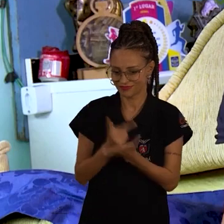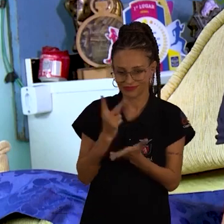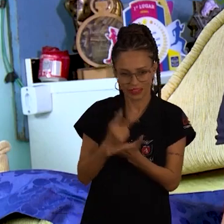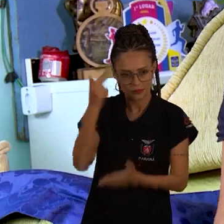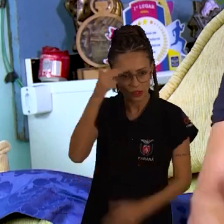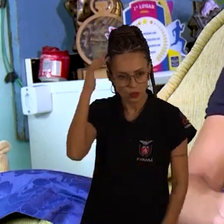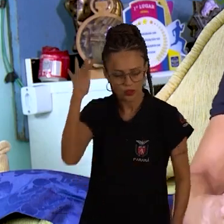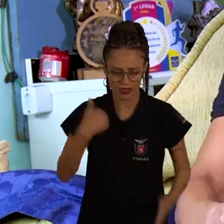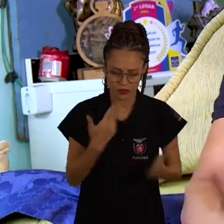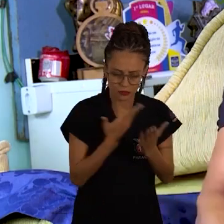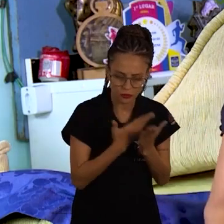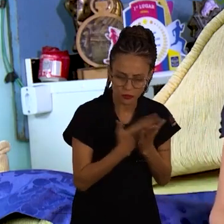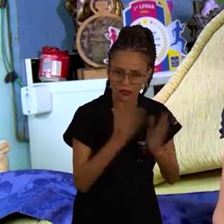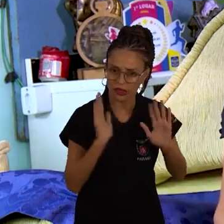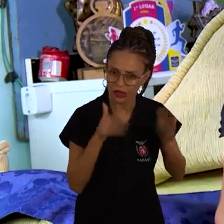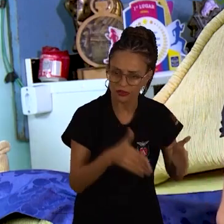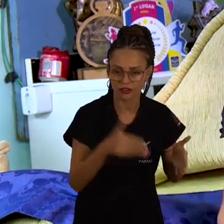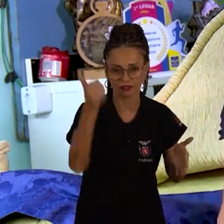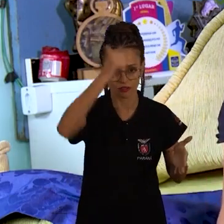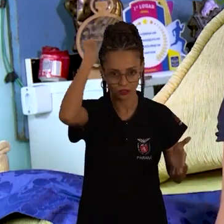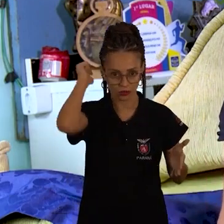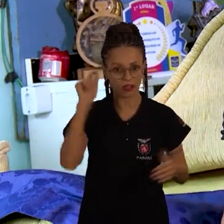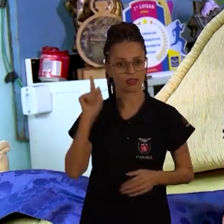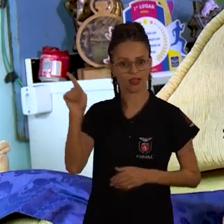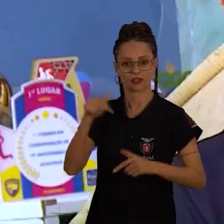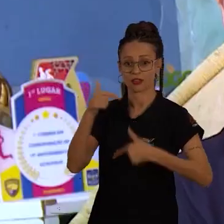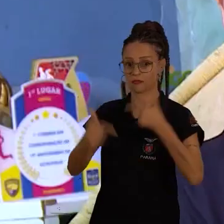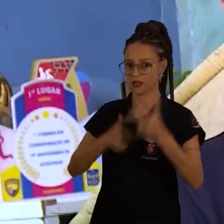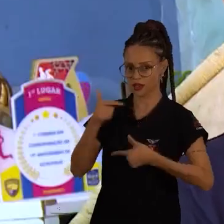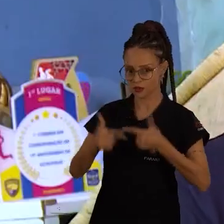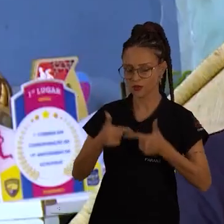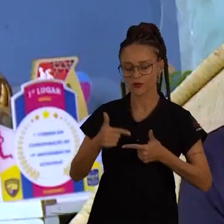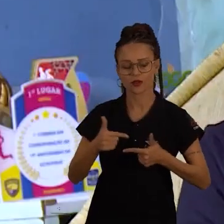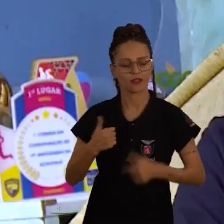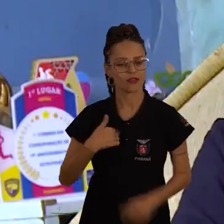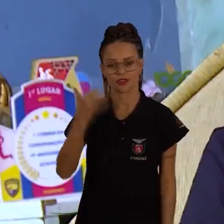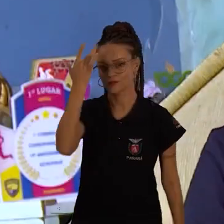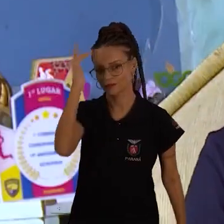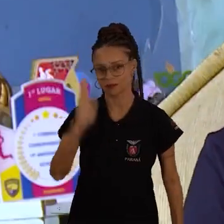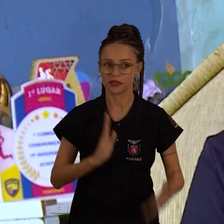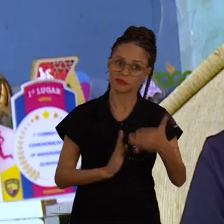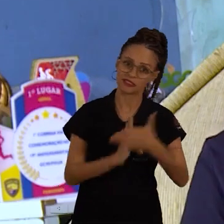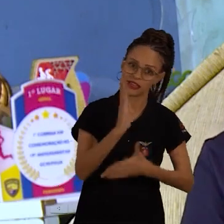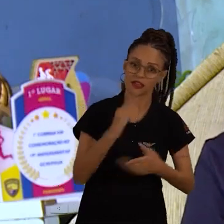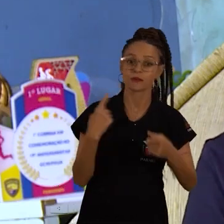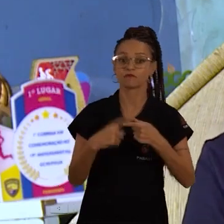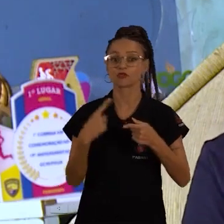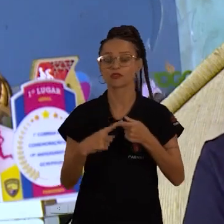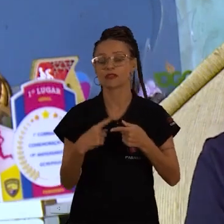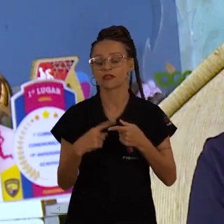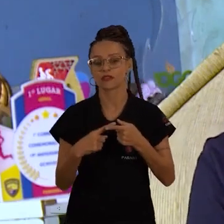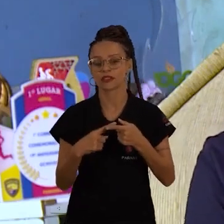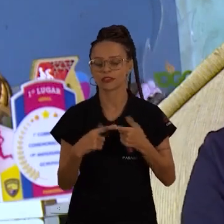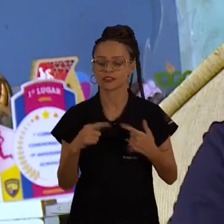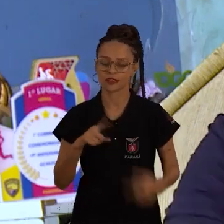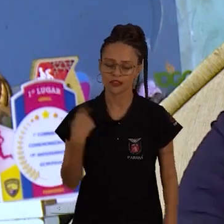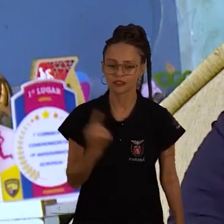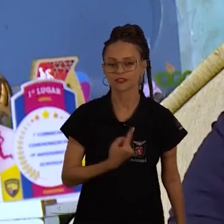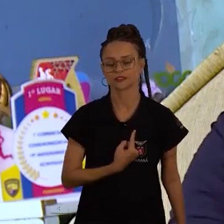eu estudava, assim, pro vestibular lá no trabalho. Eu não sabia se ia passar, porque como a gente